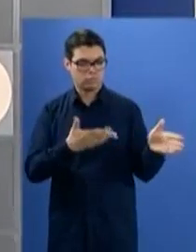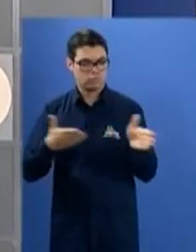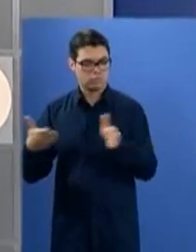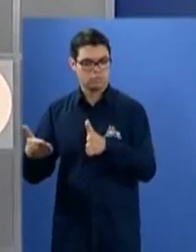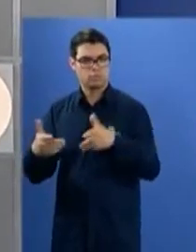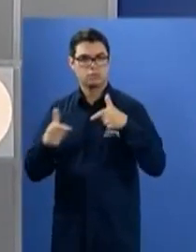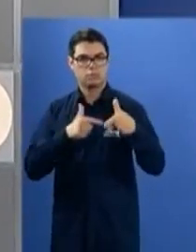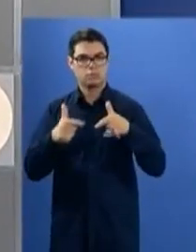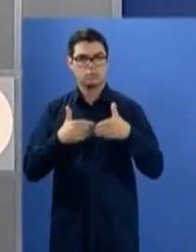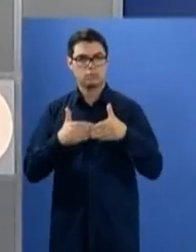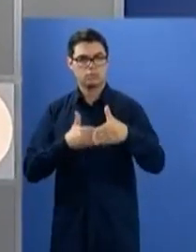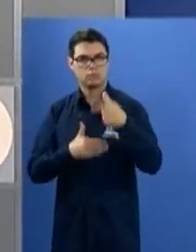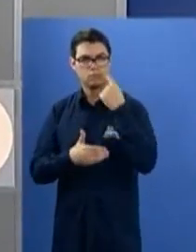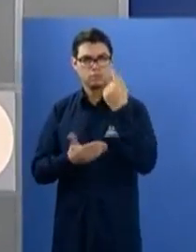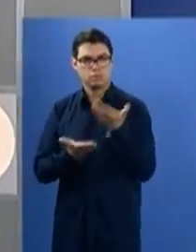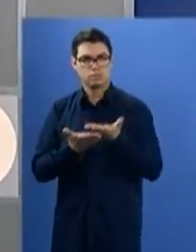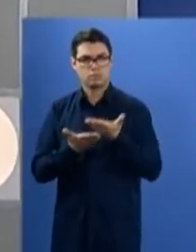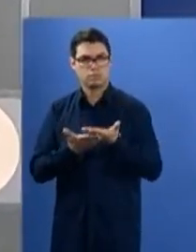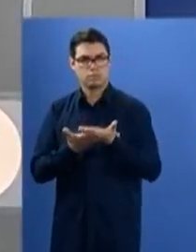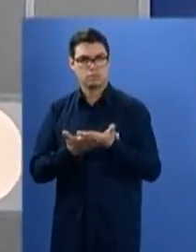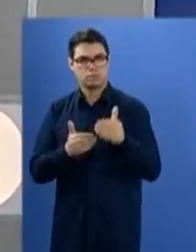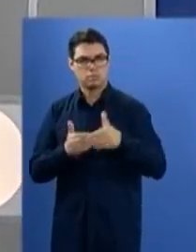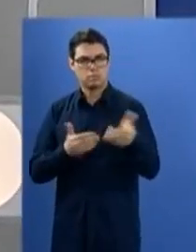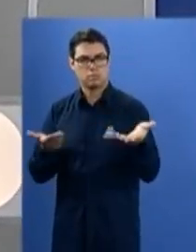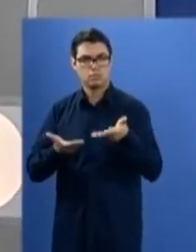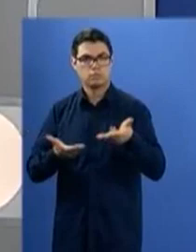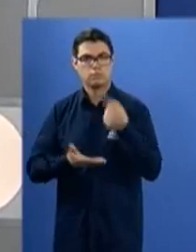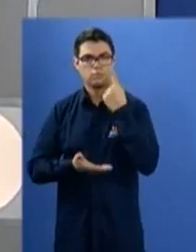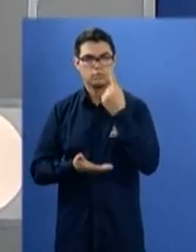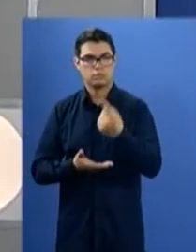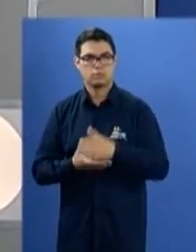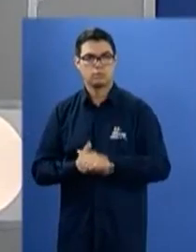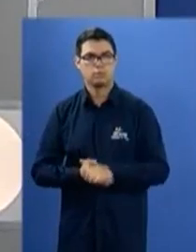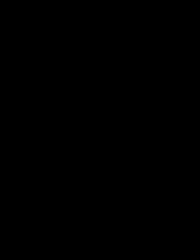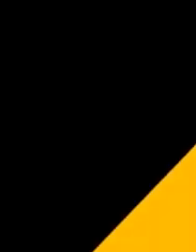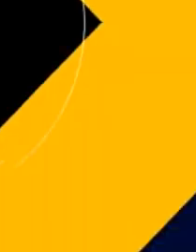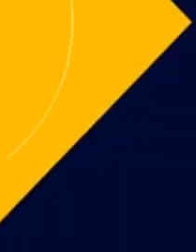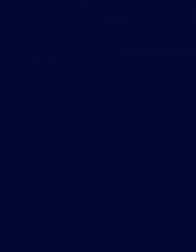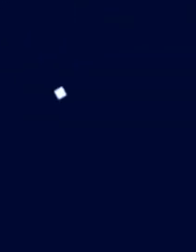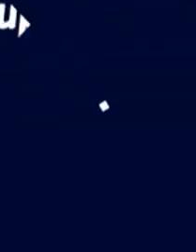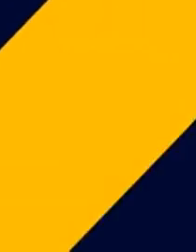produtiva que nós veremos a seguir nas próximas aulas.